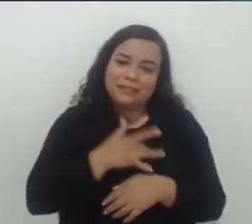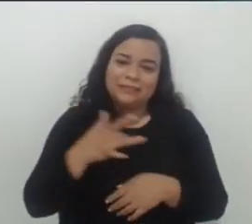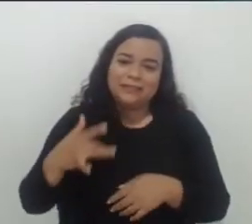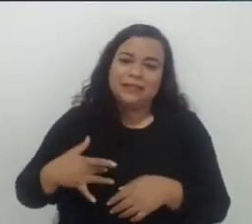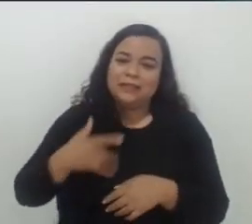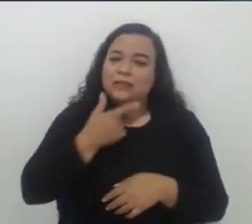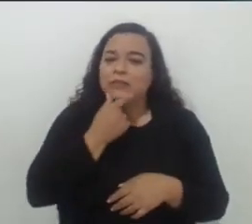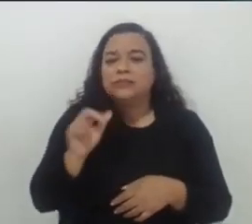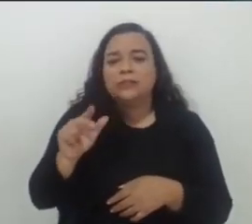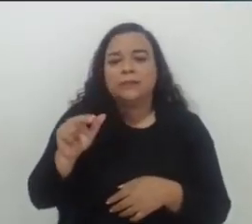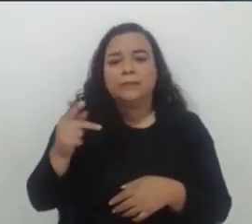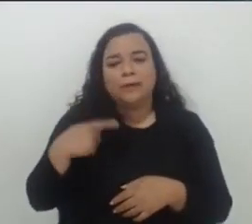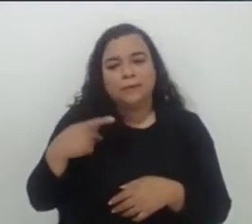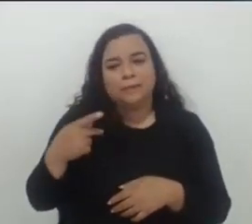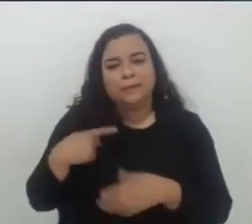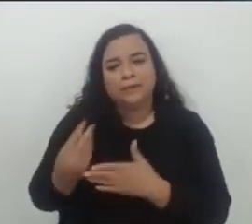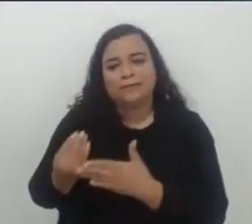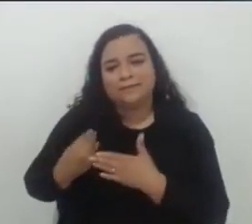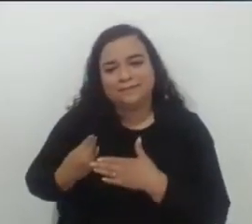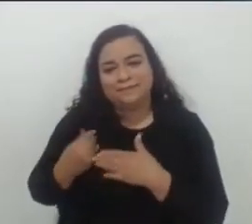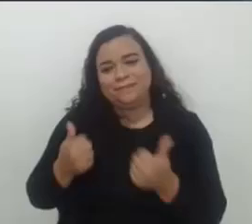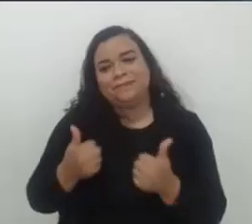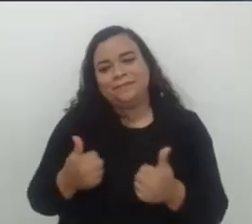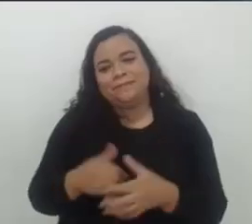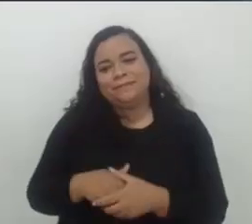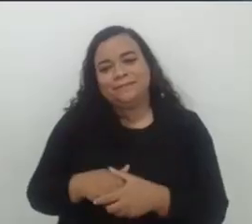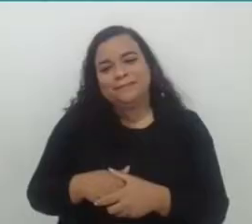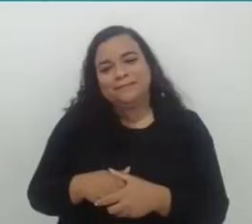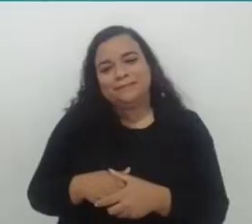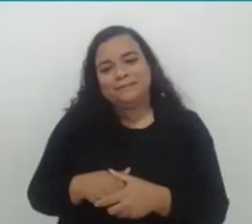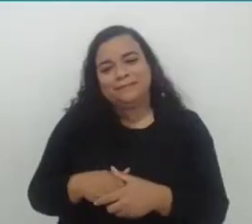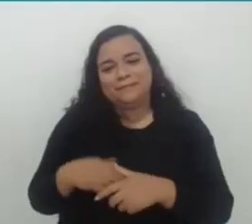Tá? Então, doutora Elaine, tem alguma coisa a falar?